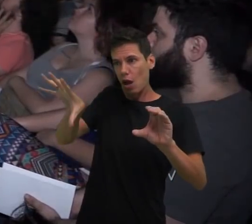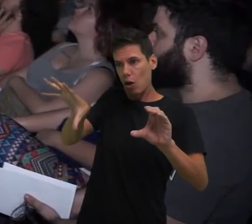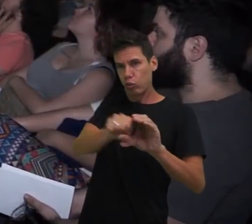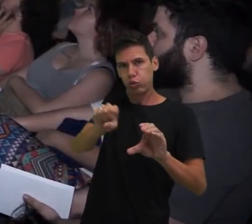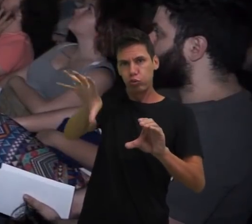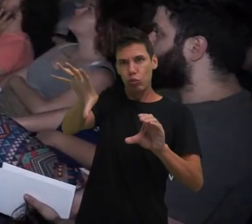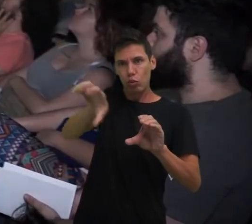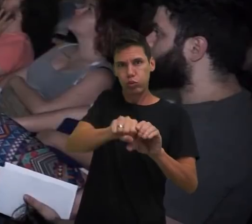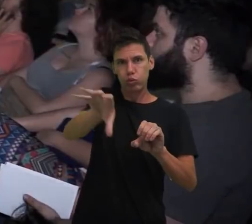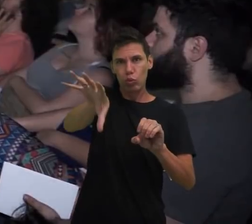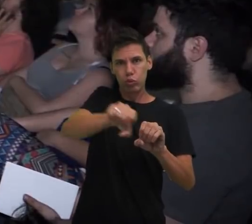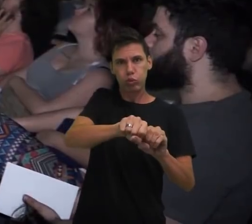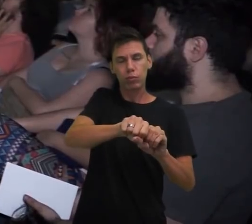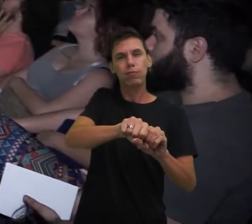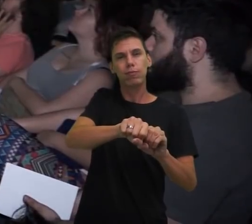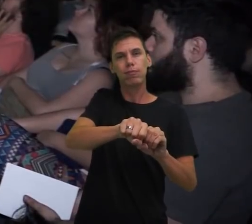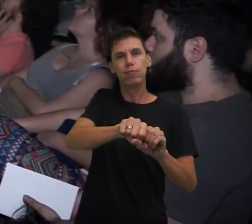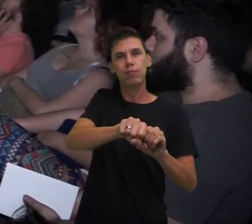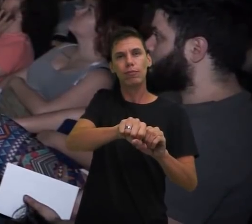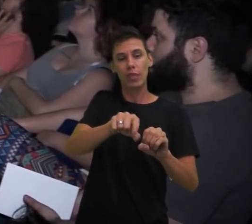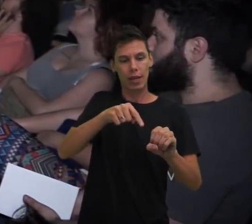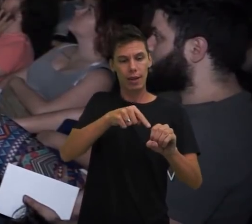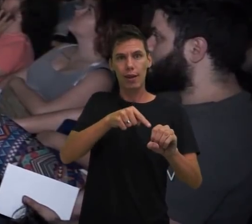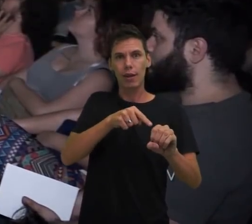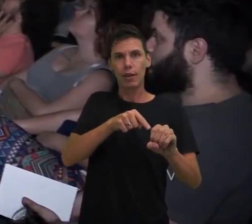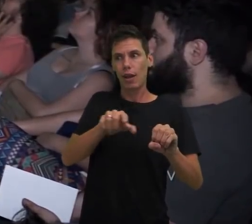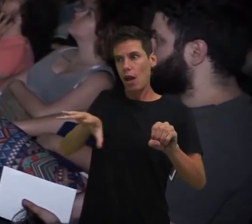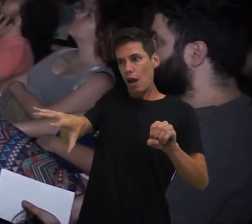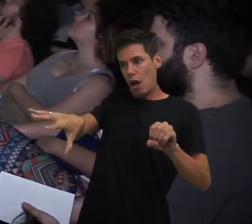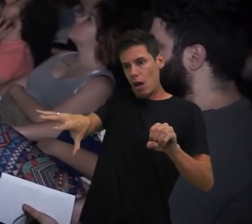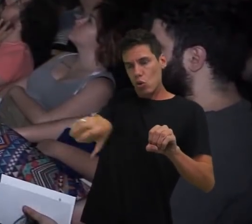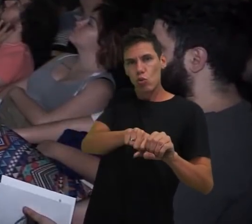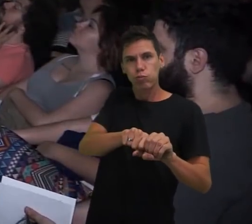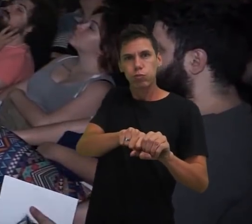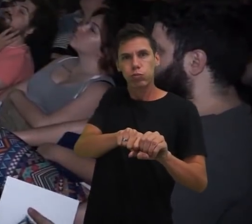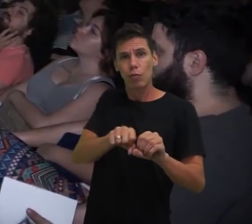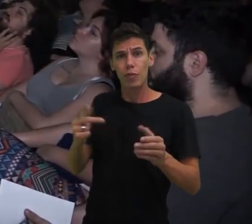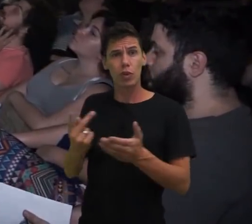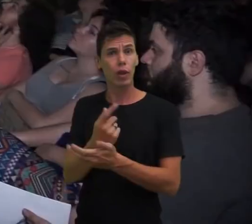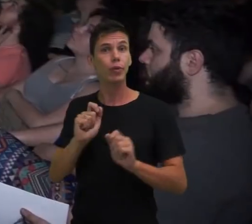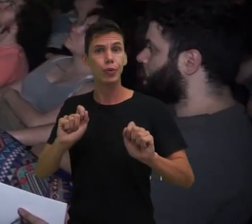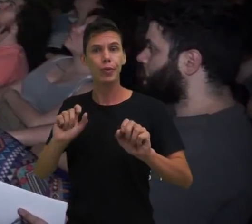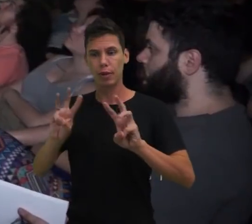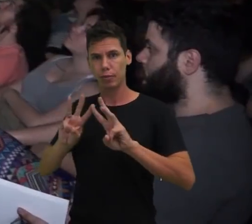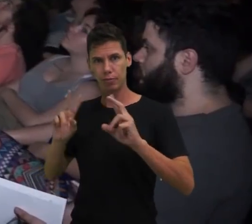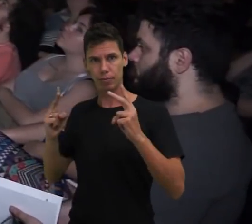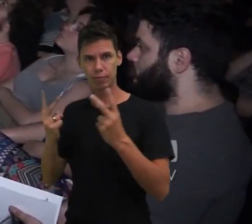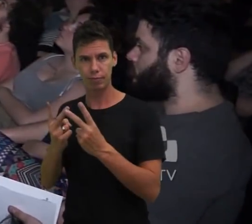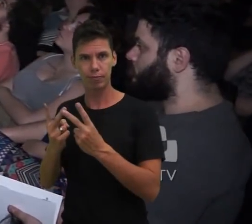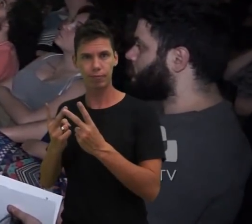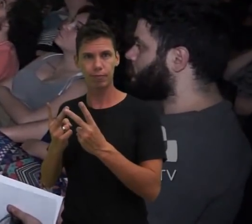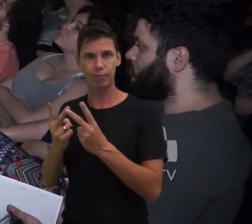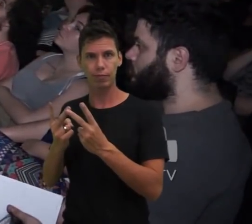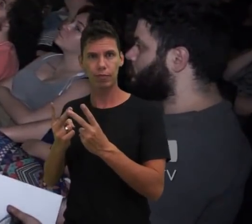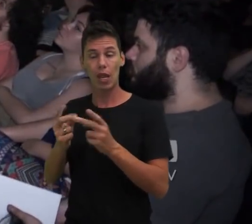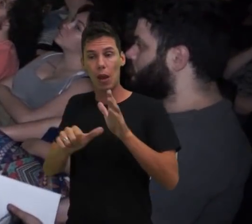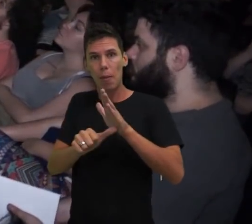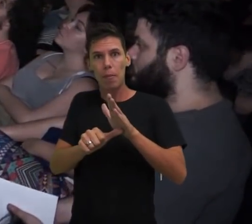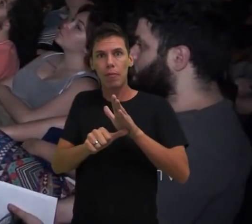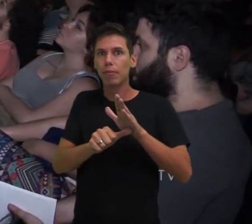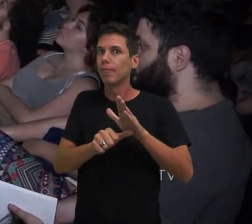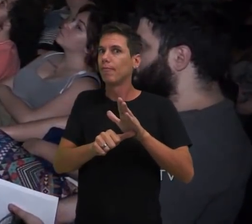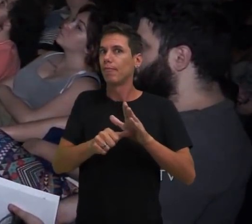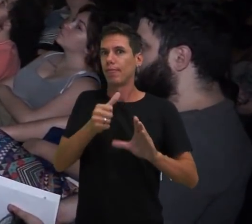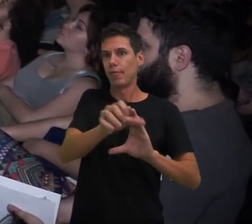capturado pela gravidade do buraco negro. E aí o que é que acontece com esse material? Quanto mais longe do buraco